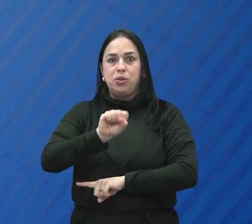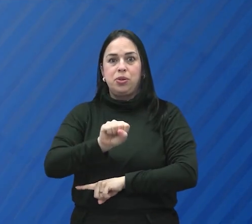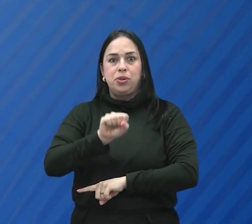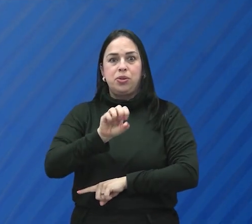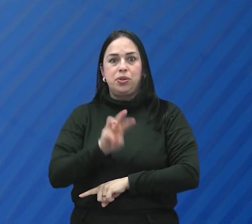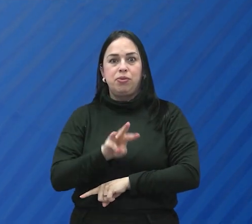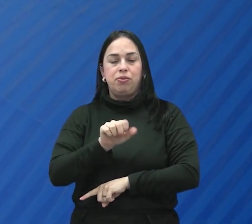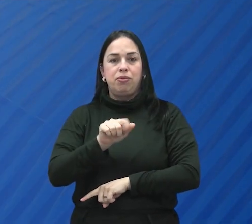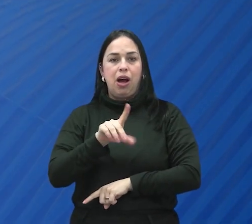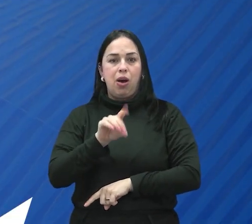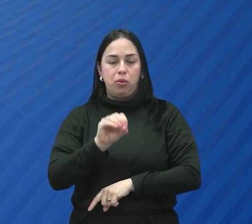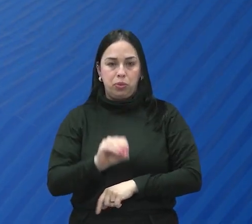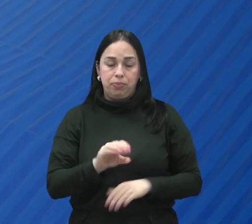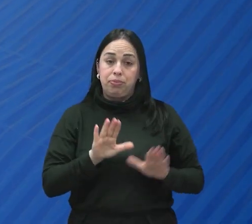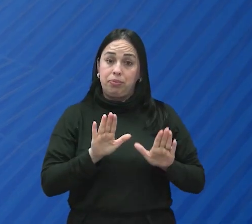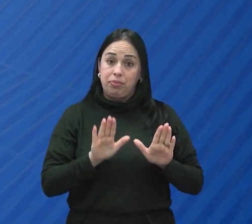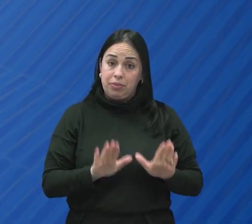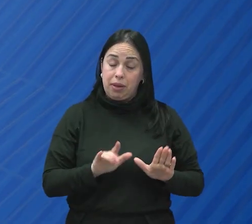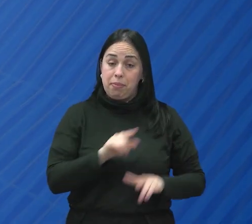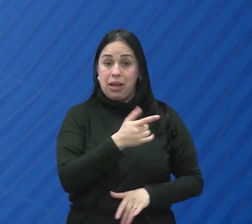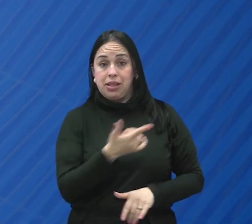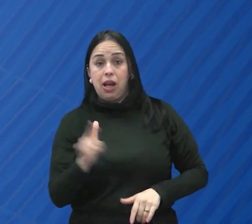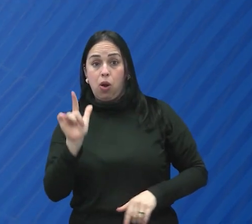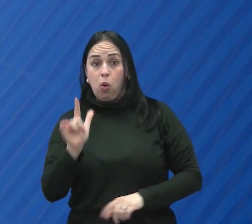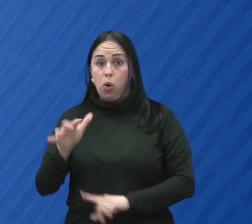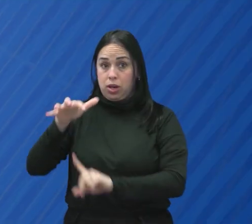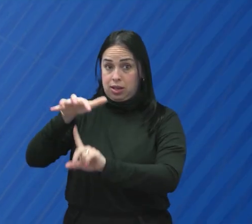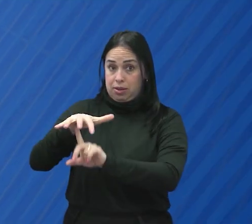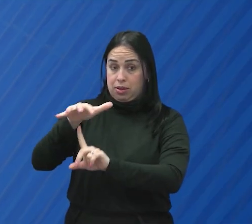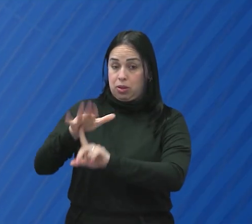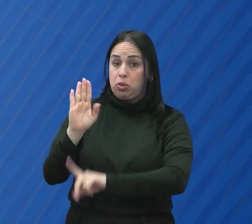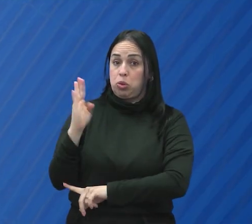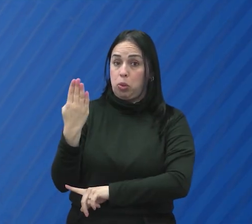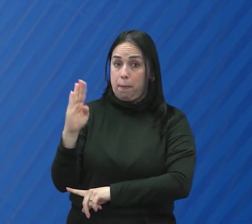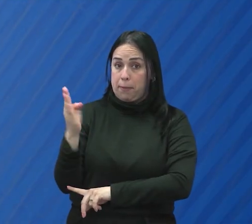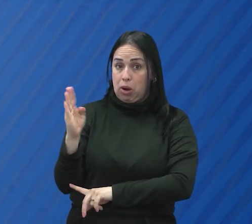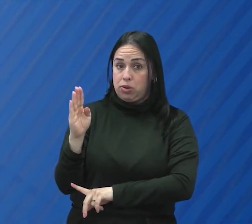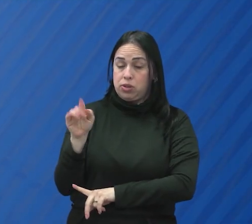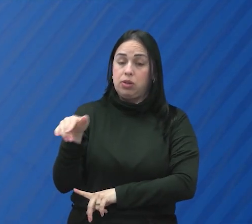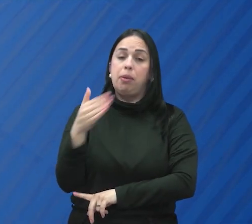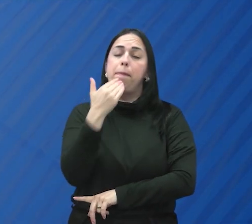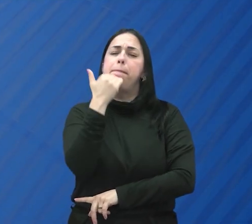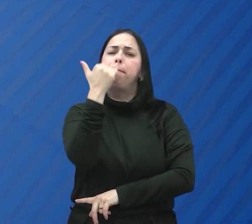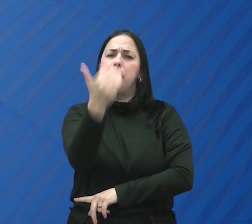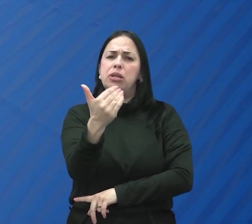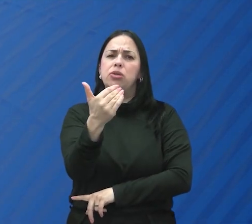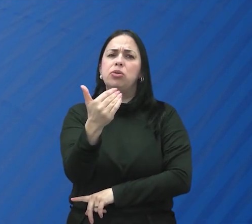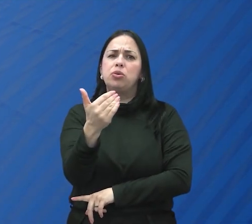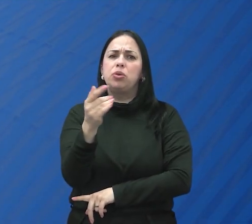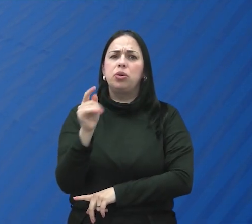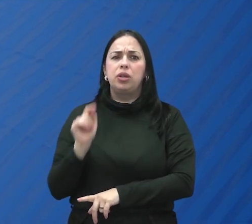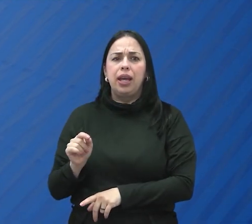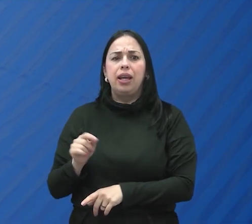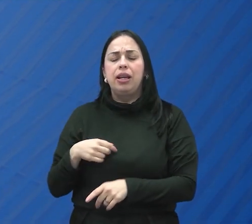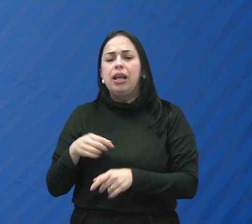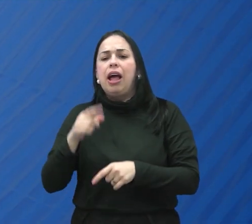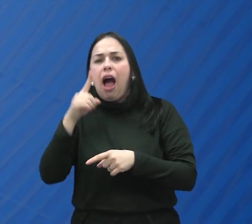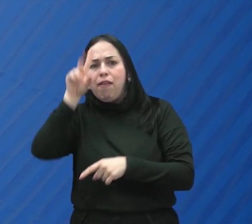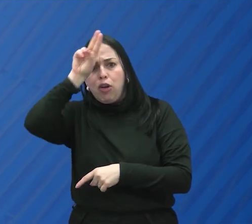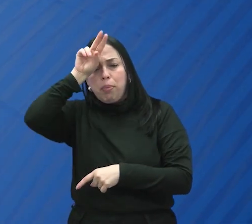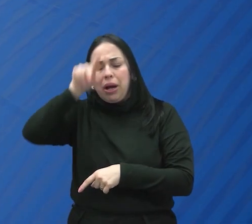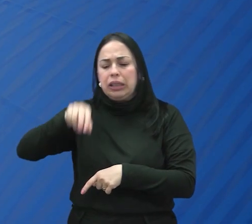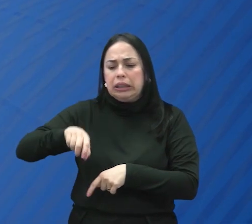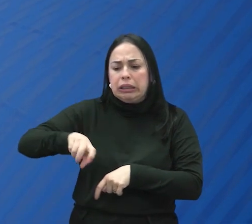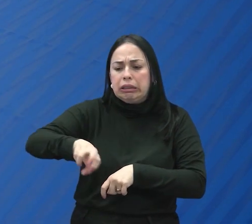no bairro Jardim del Rei. Já para a Praça Aloísio Petit, no Bosque dos Eucaliptos, o vereador solicitou o controle de